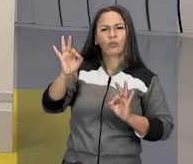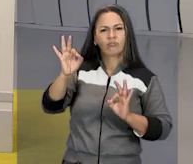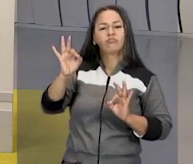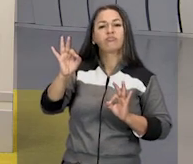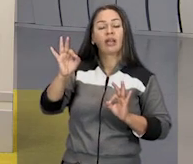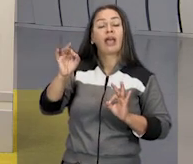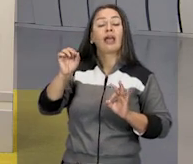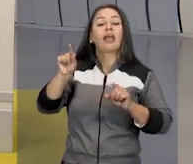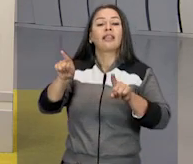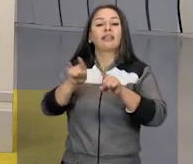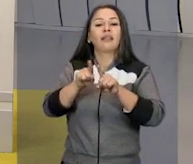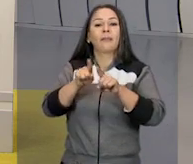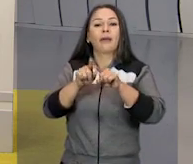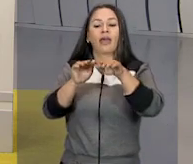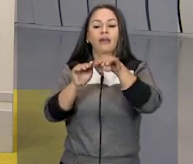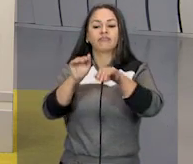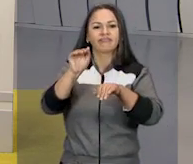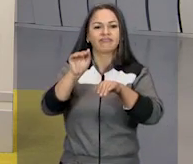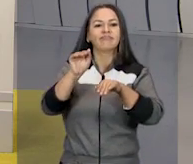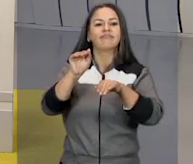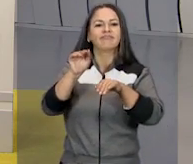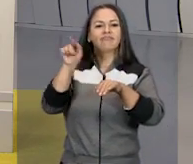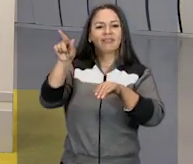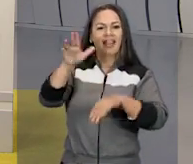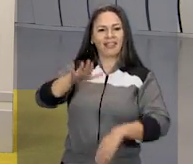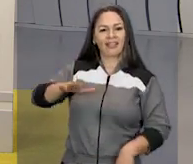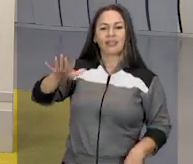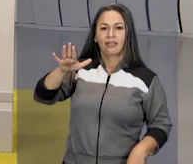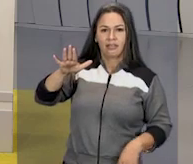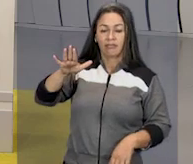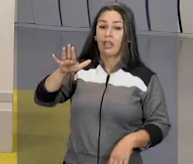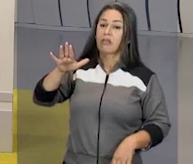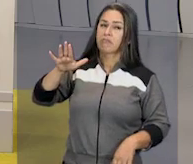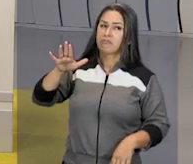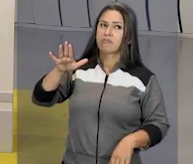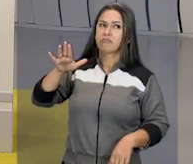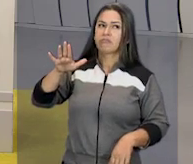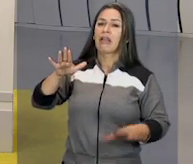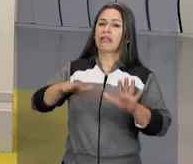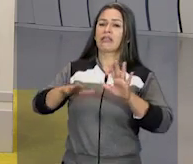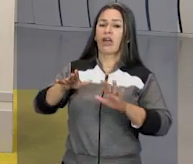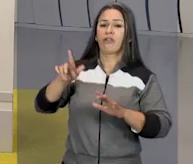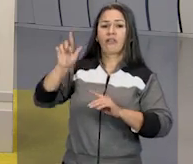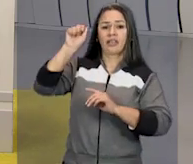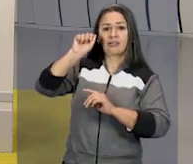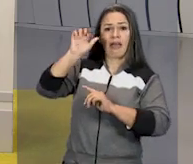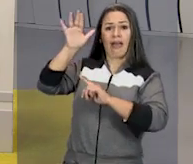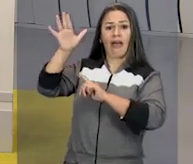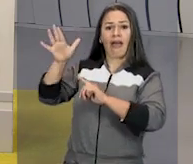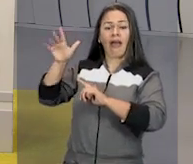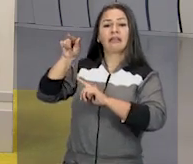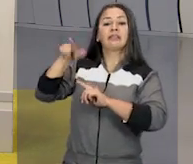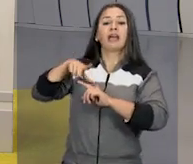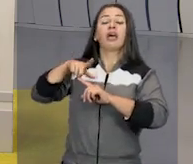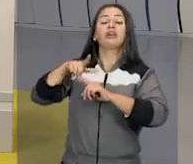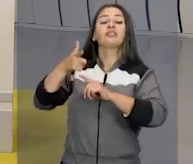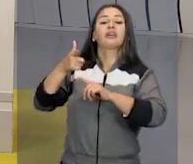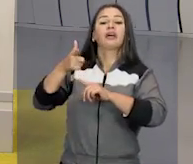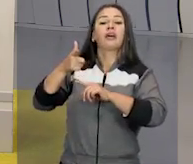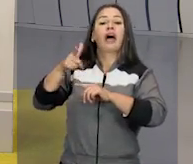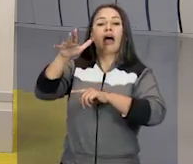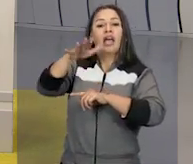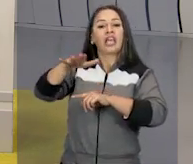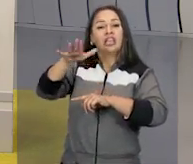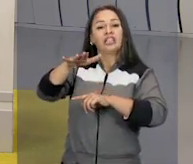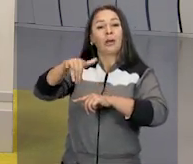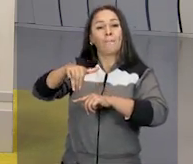uma população para outra. Talvez a Ásia seja um dos continentes mais diversos em termos populacionais que nós temos. Nós